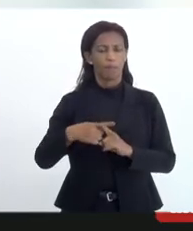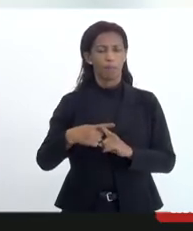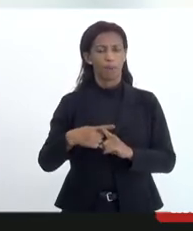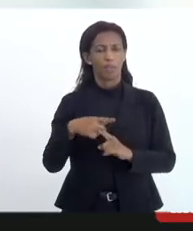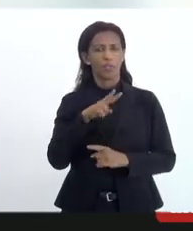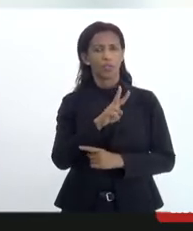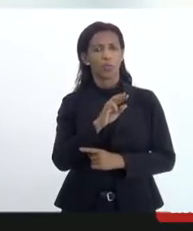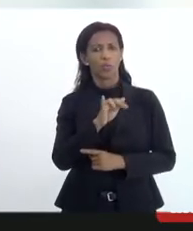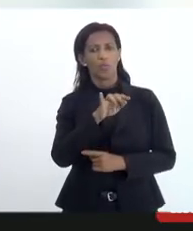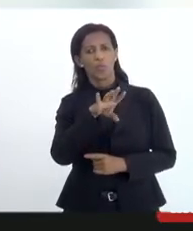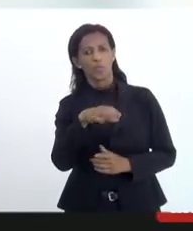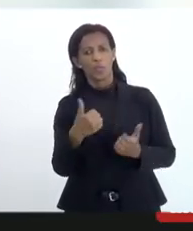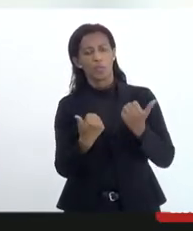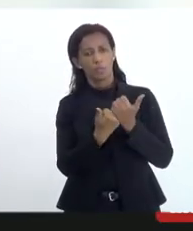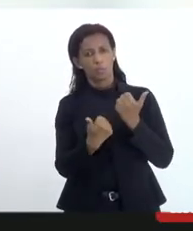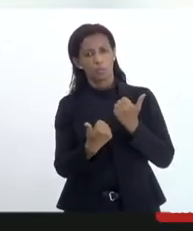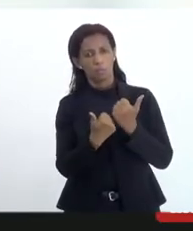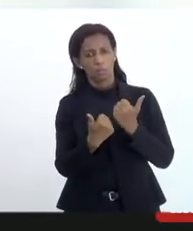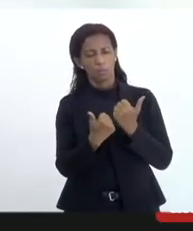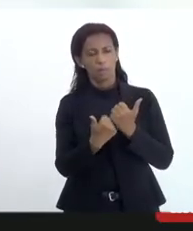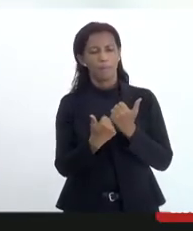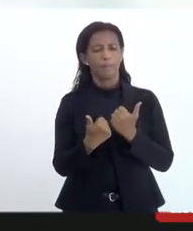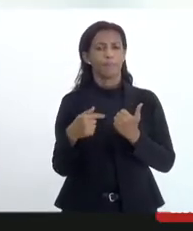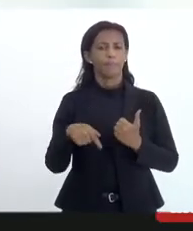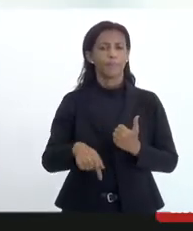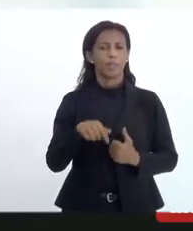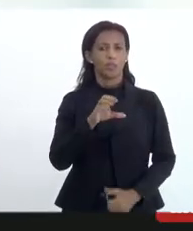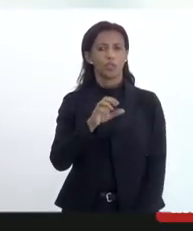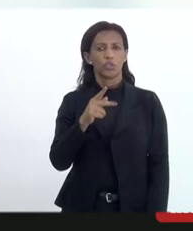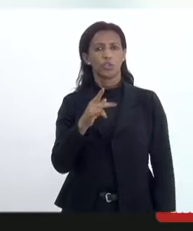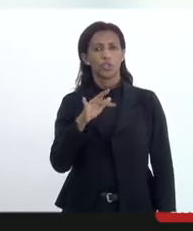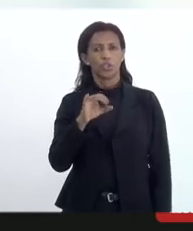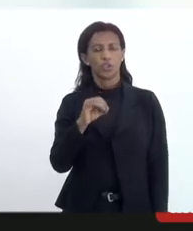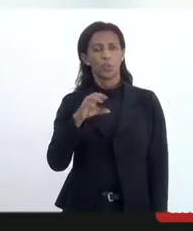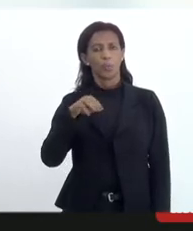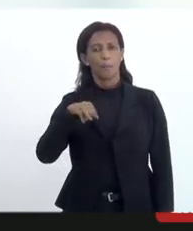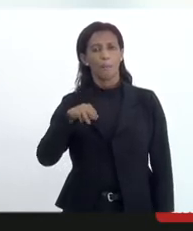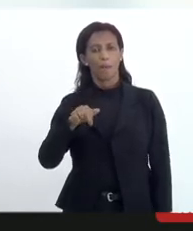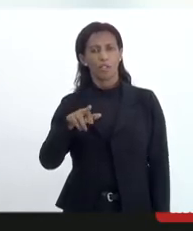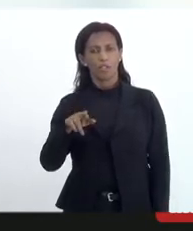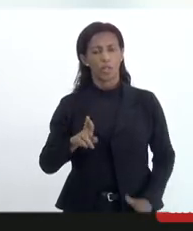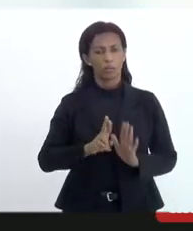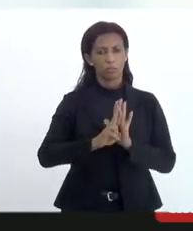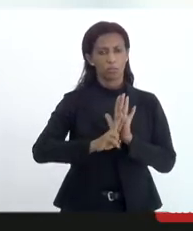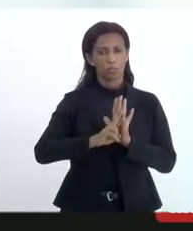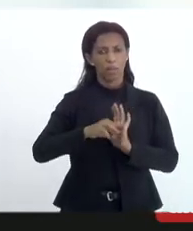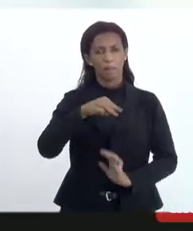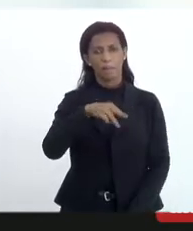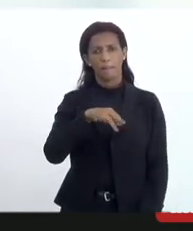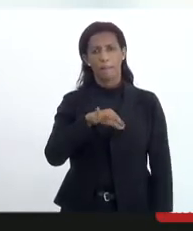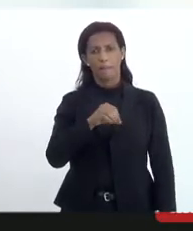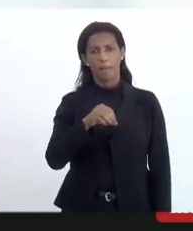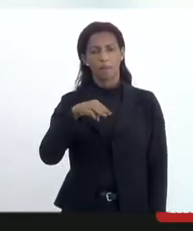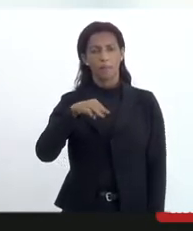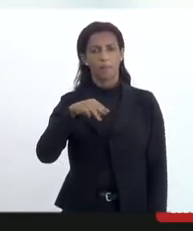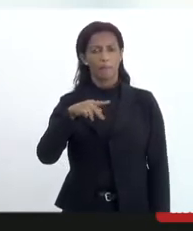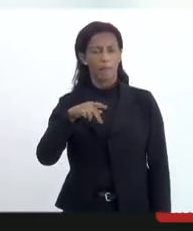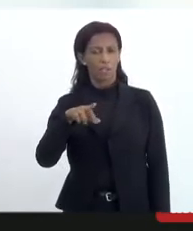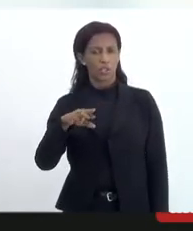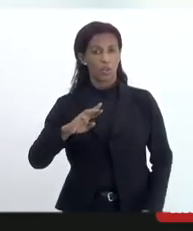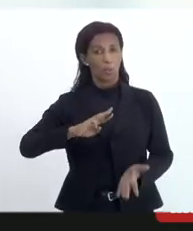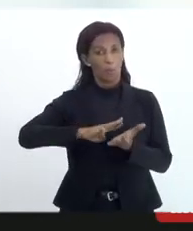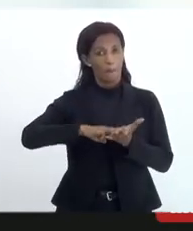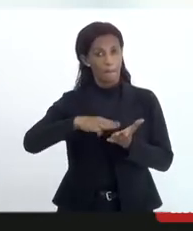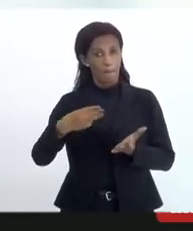Chico Machado, pelo relator, deputado Márcio Pacheco, e pelos membros